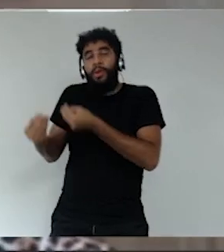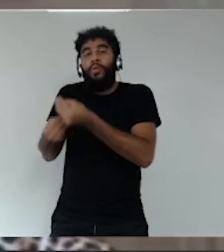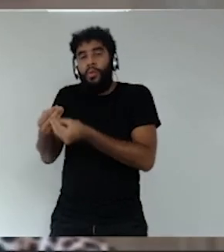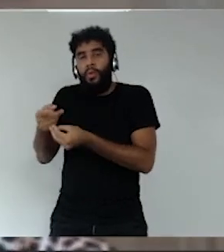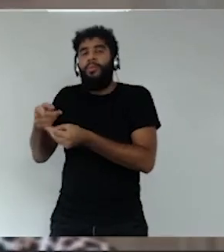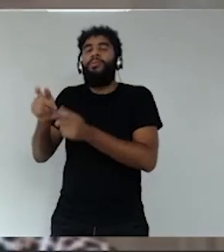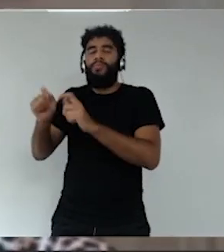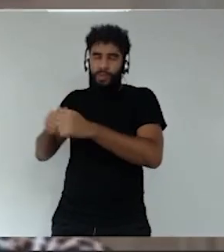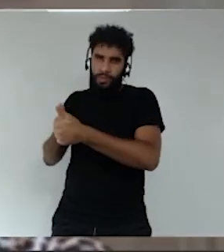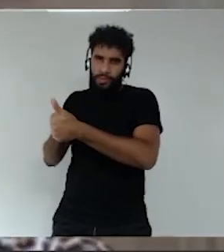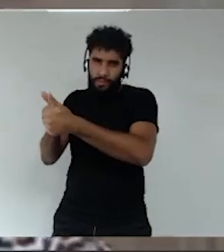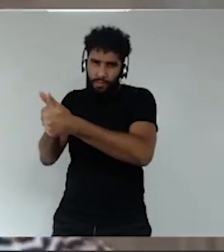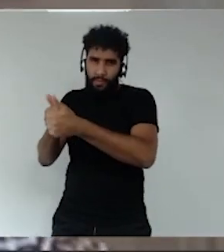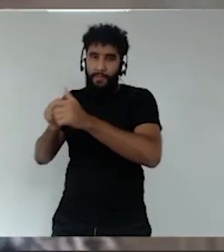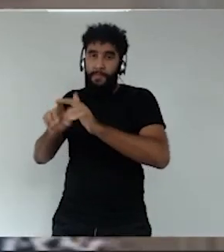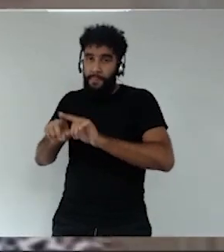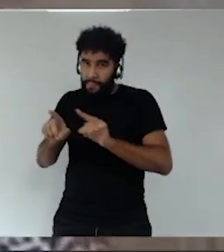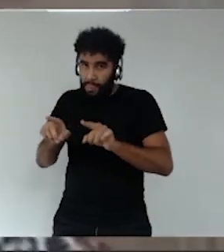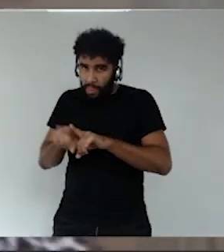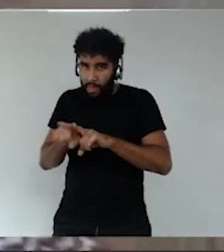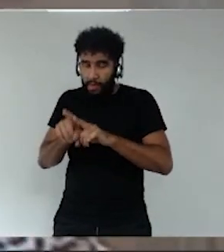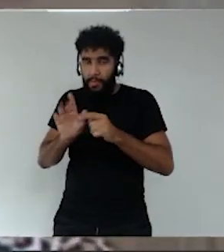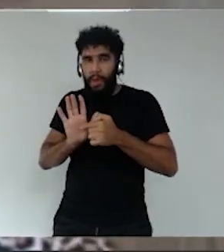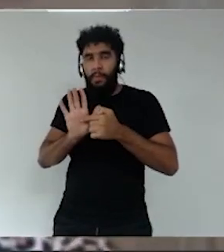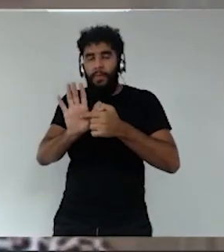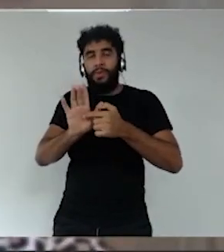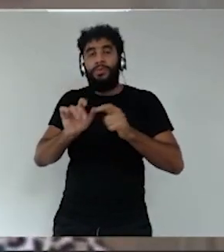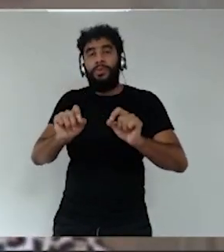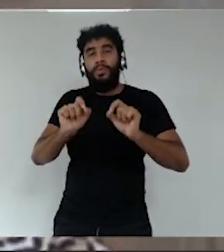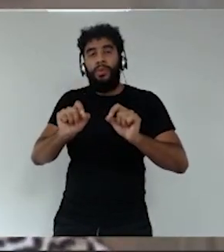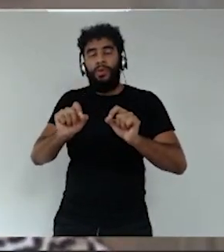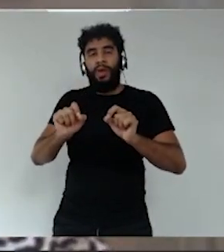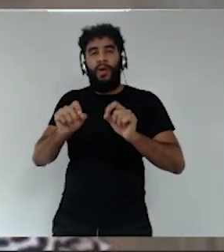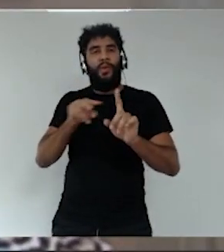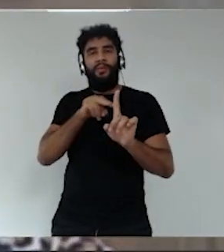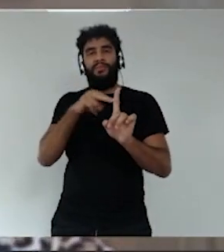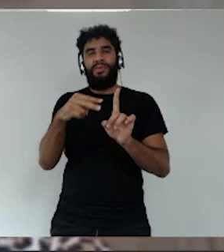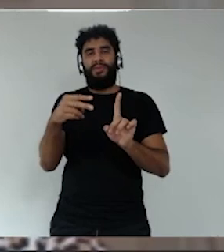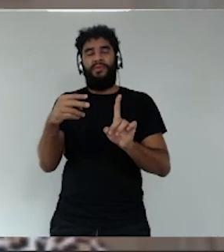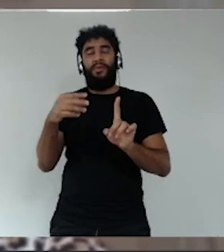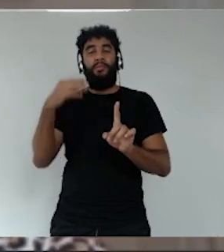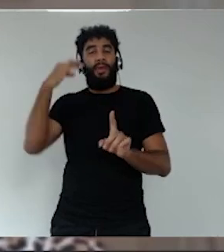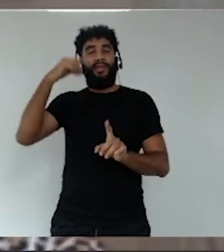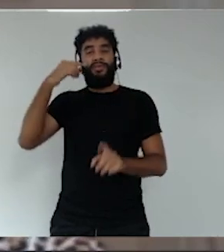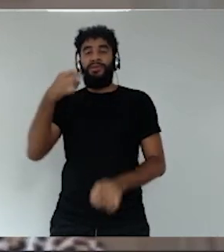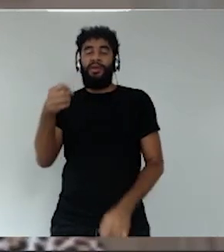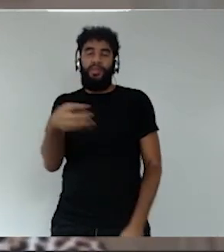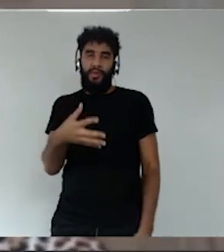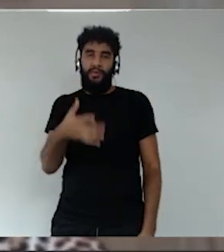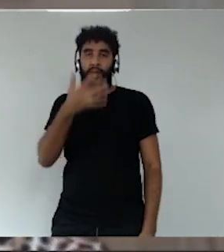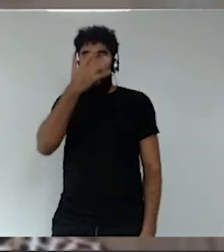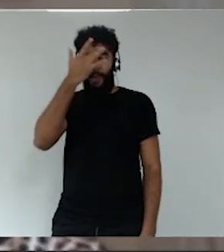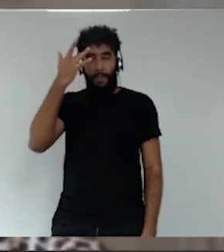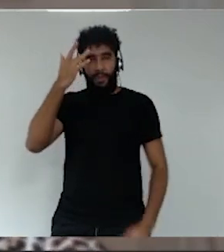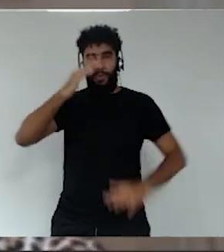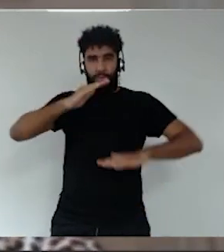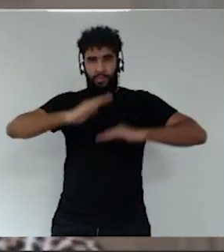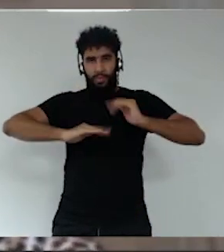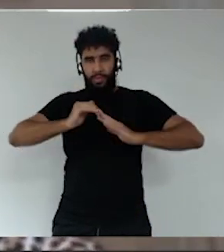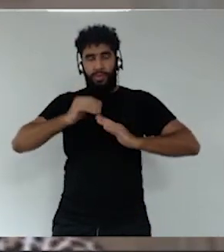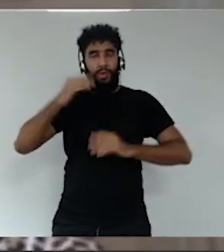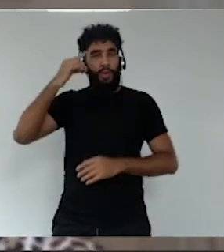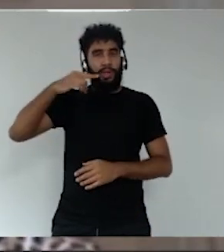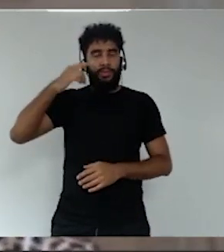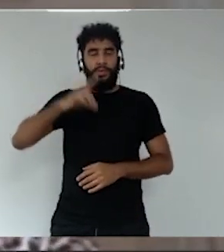mediadores. Mas traz também essa perspectiva nova para a advocacia, uma sensibilização para que o advogado possa atuar com